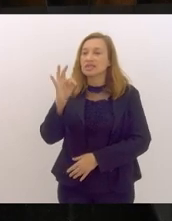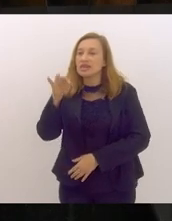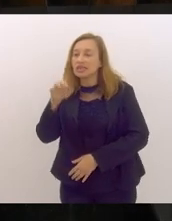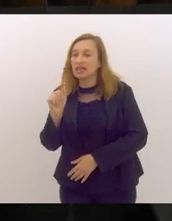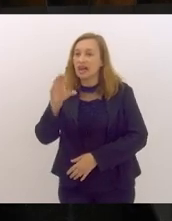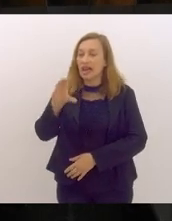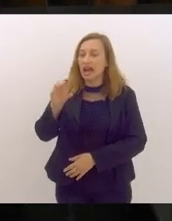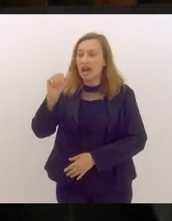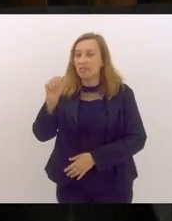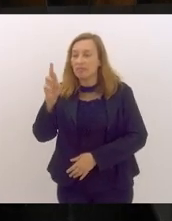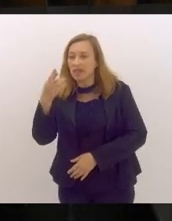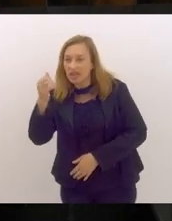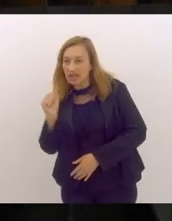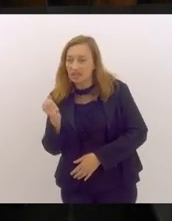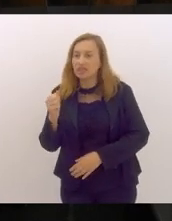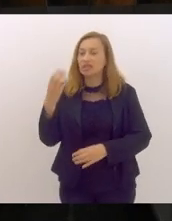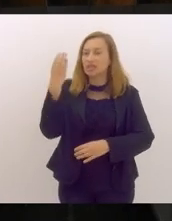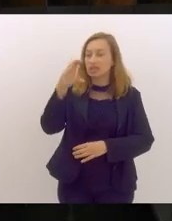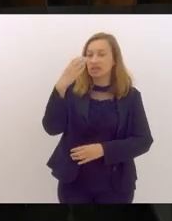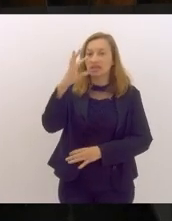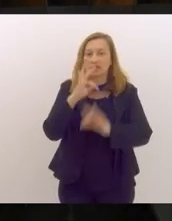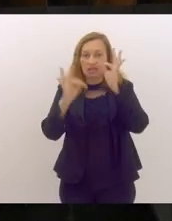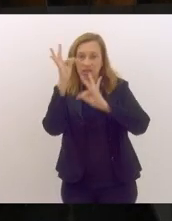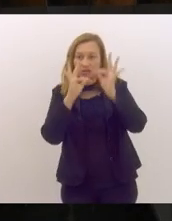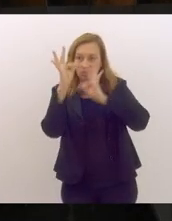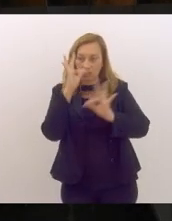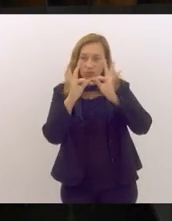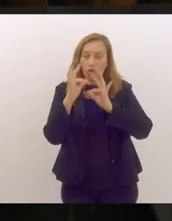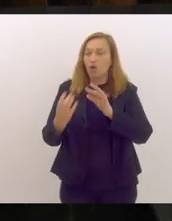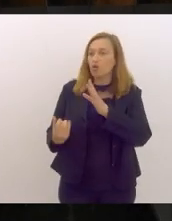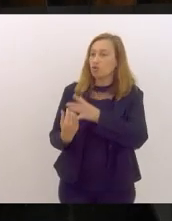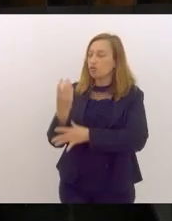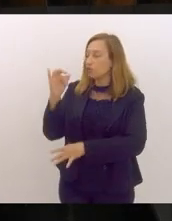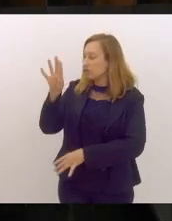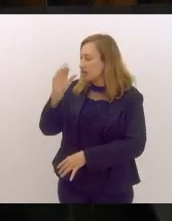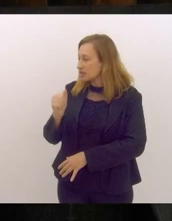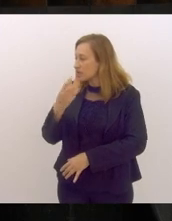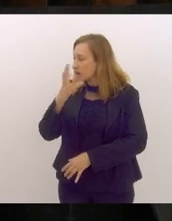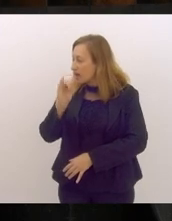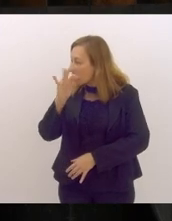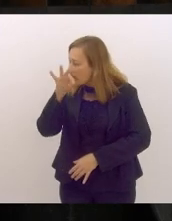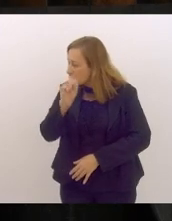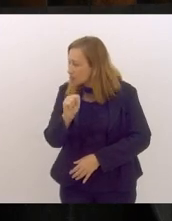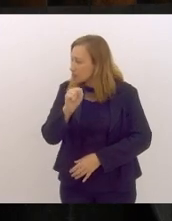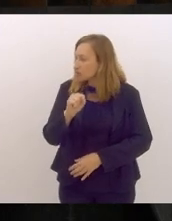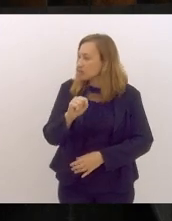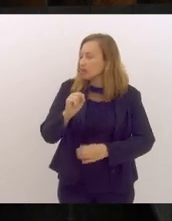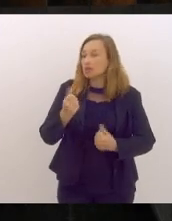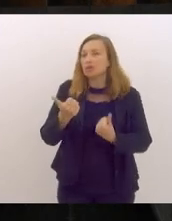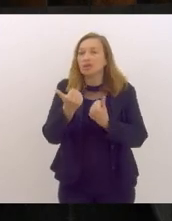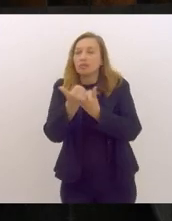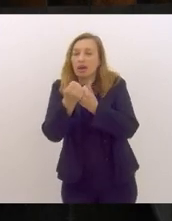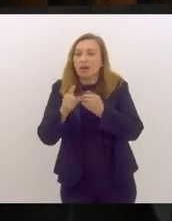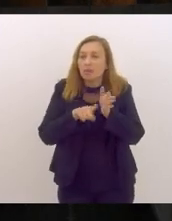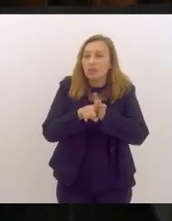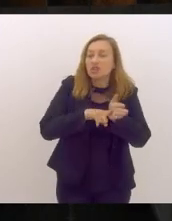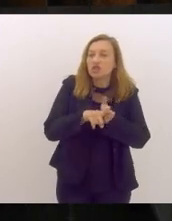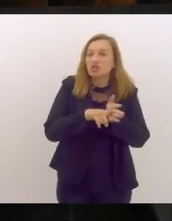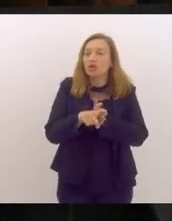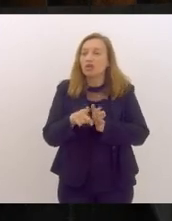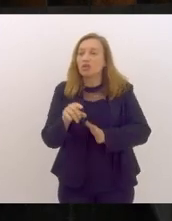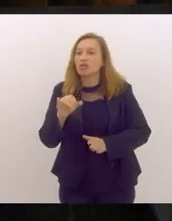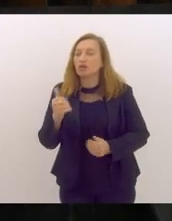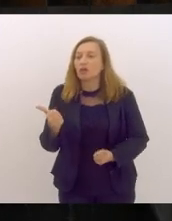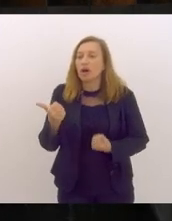a Secretaria de Estado de Ciência e Tecnologia, para a Fundação Carlos Chagas Filho de Amparo à Pesquisa, para a Fundação de